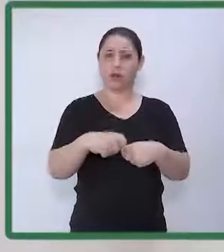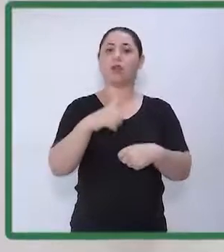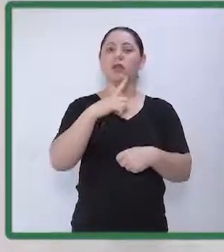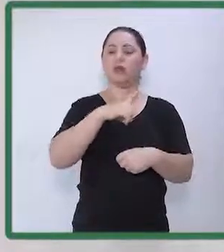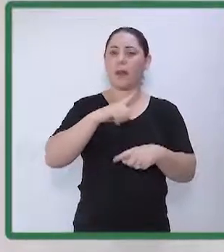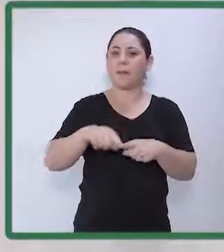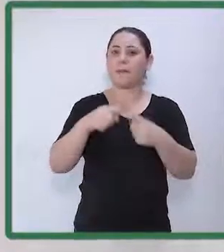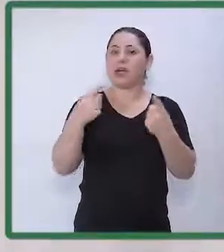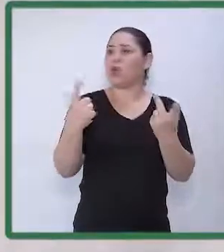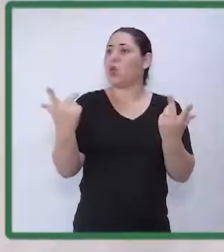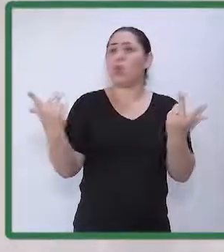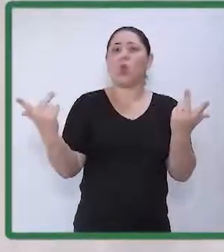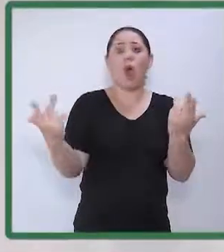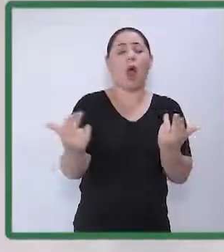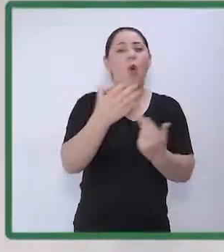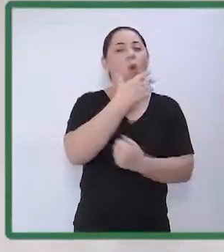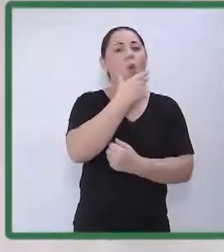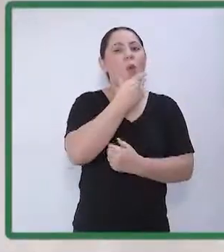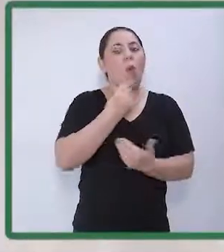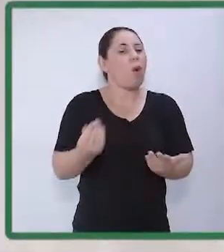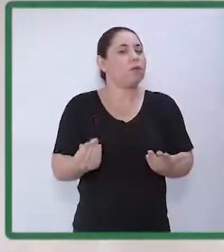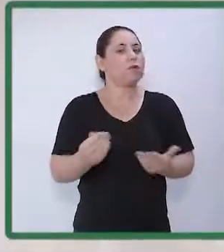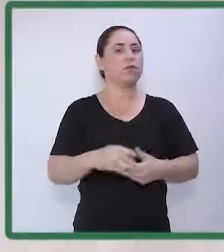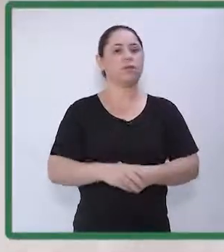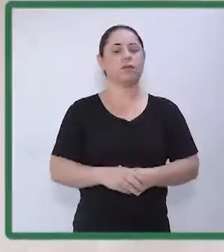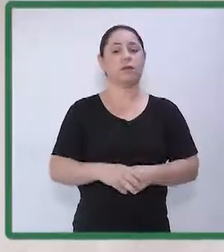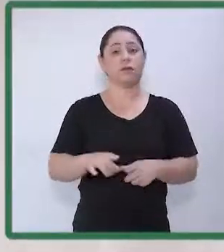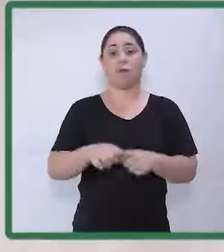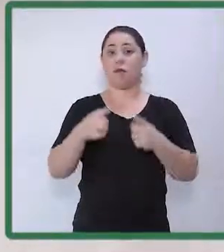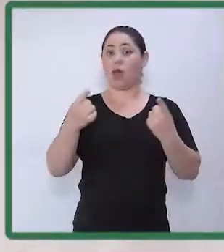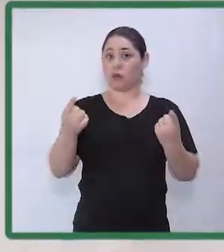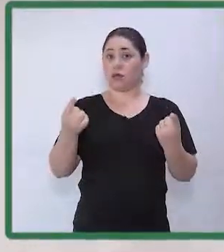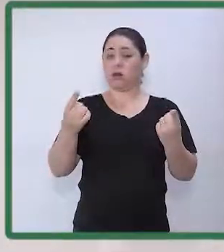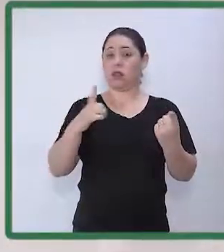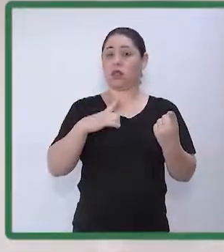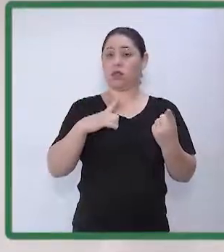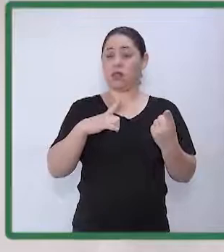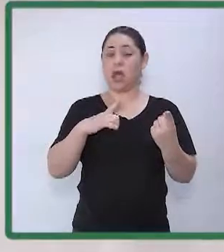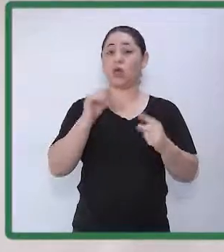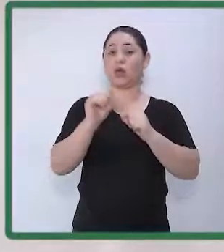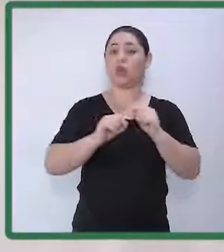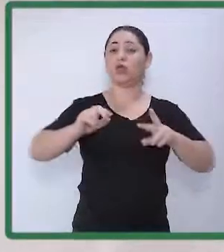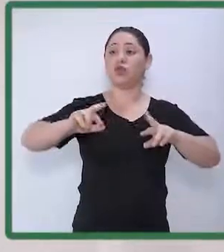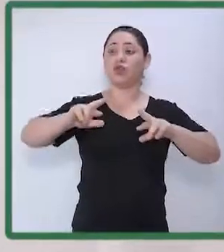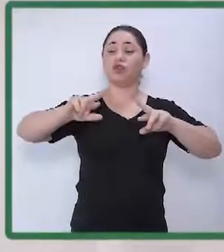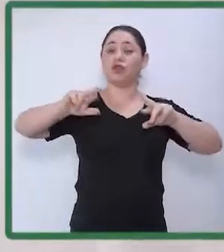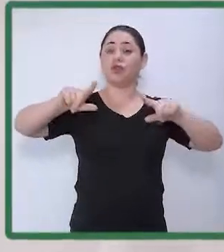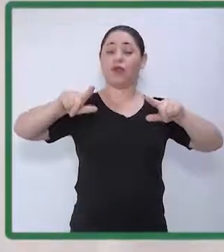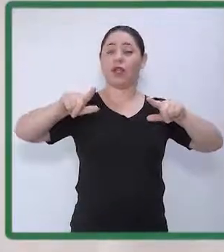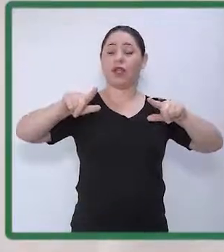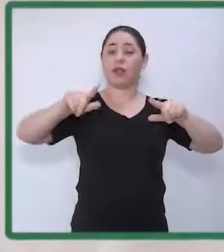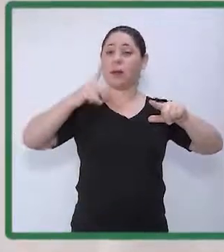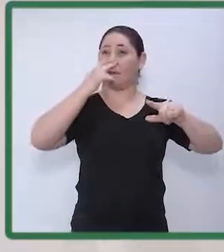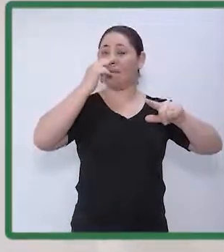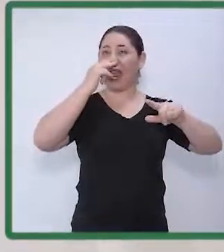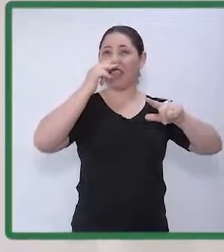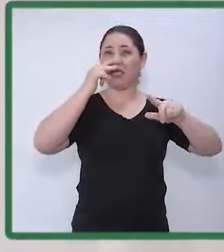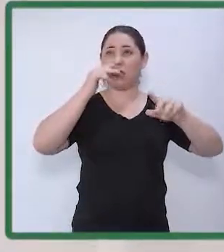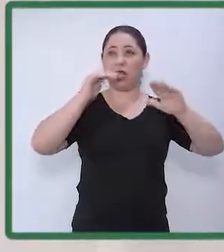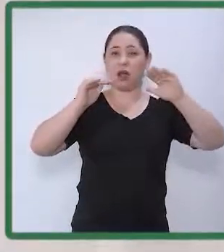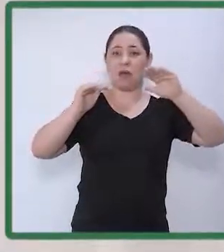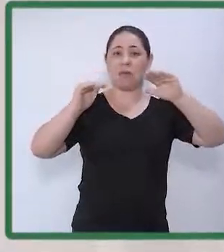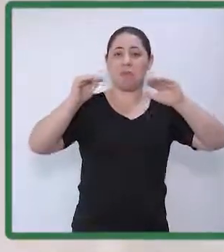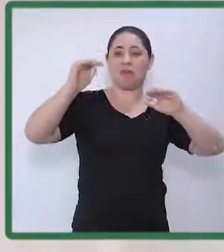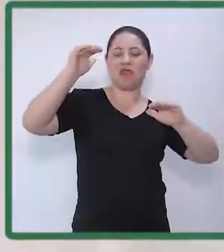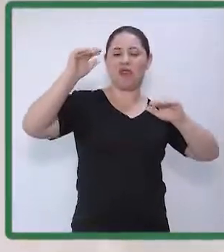incapazes, nós temos a mesma capacidade que os homens têm, mas há uma distância muito grande e há uma